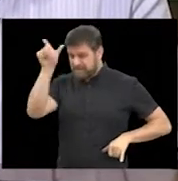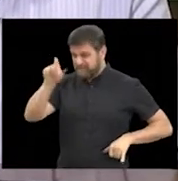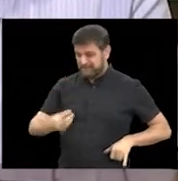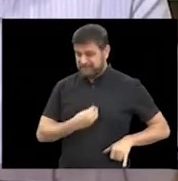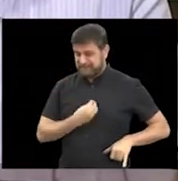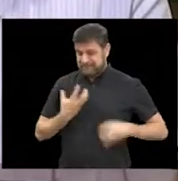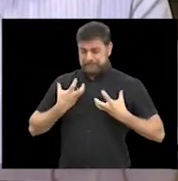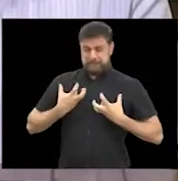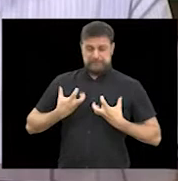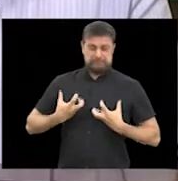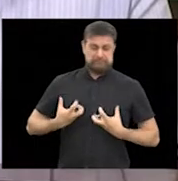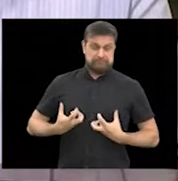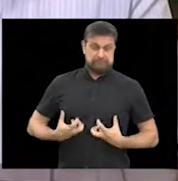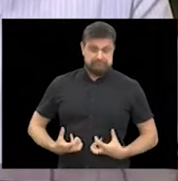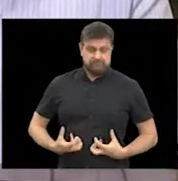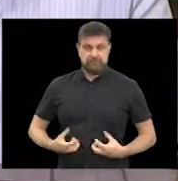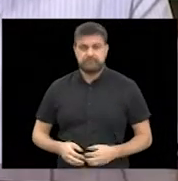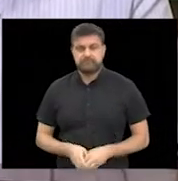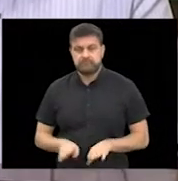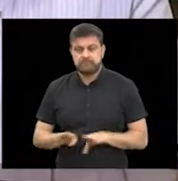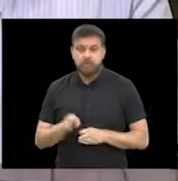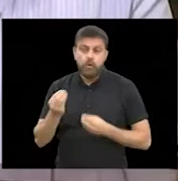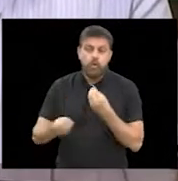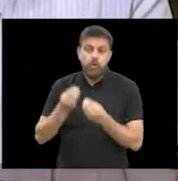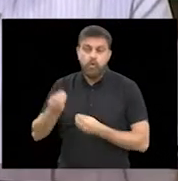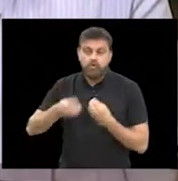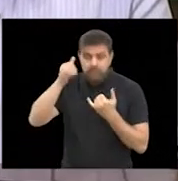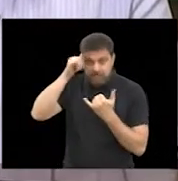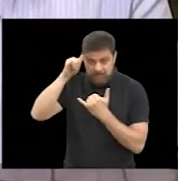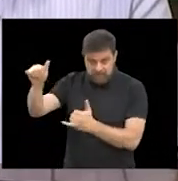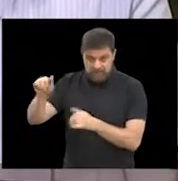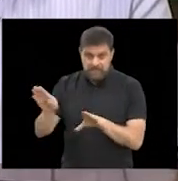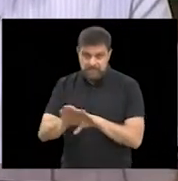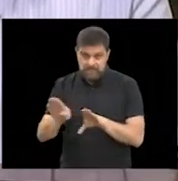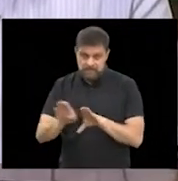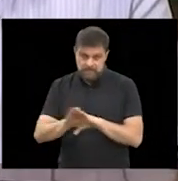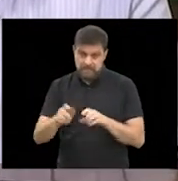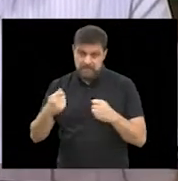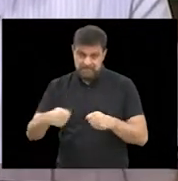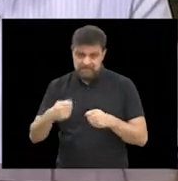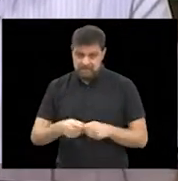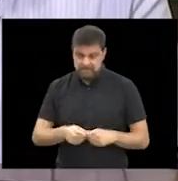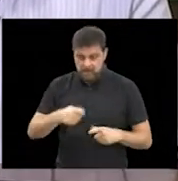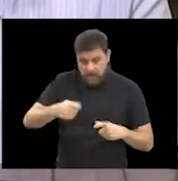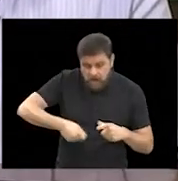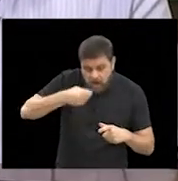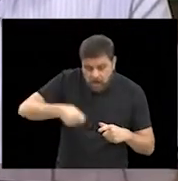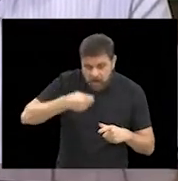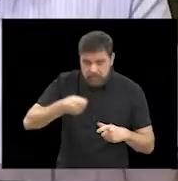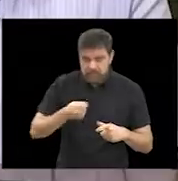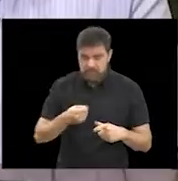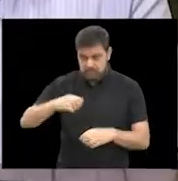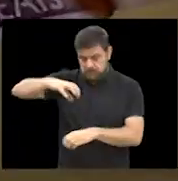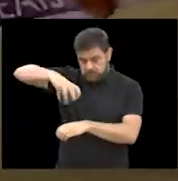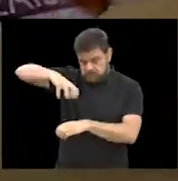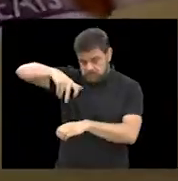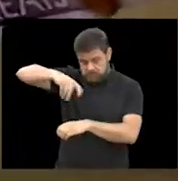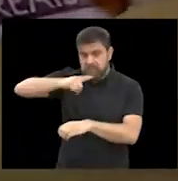maioria tem. Uhum. Para evitarmos as contaminações, sempre procurar fazer uma